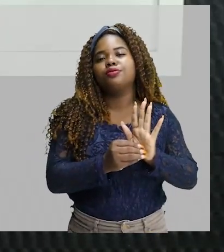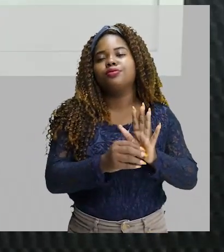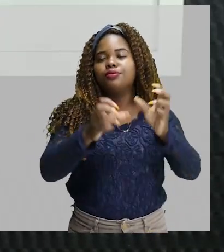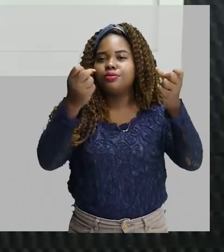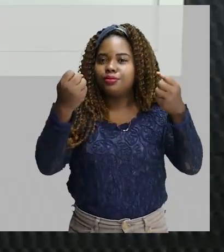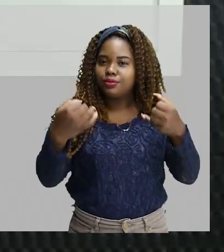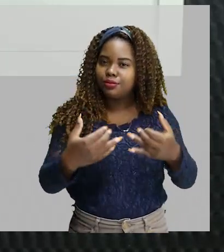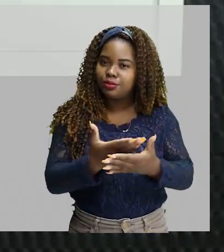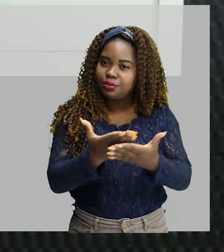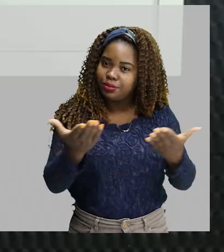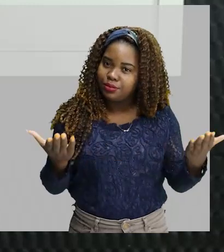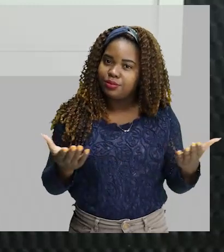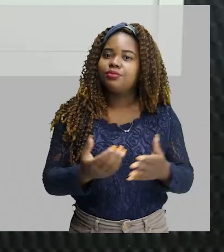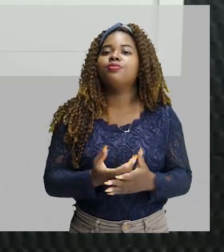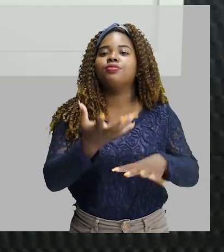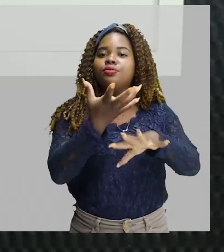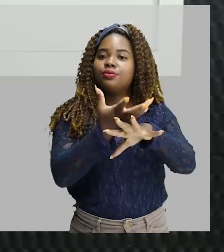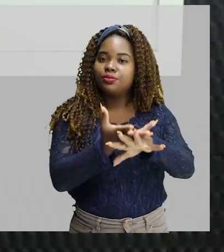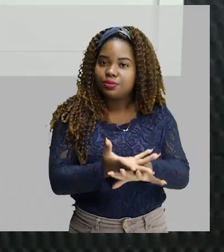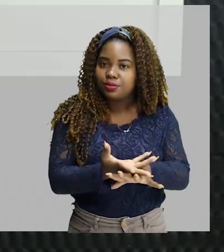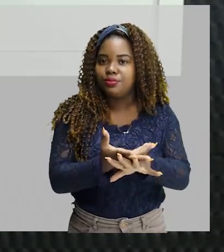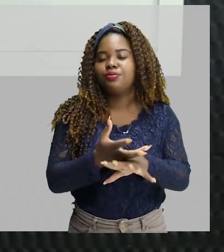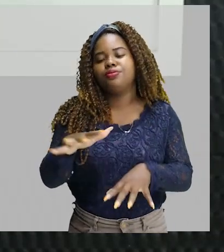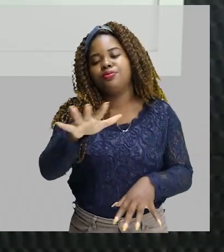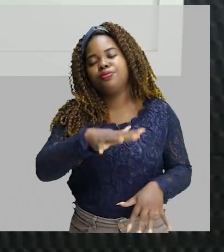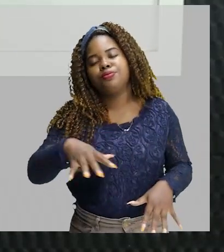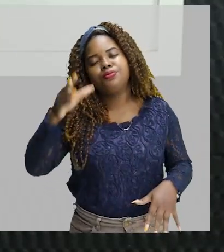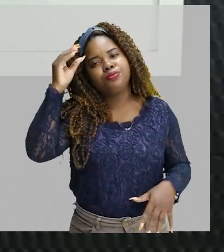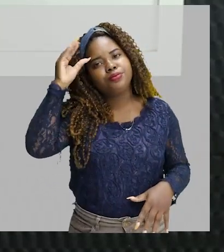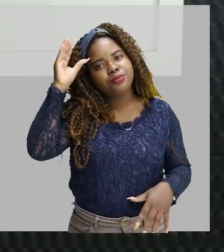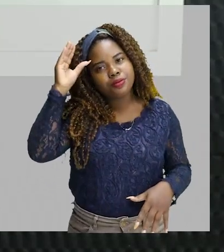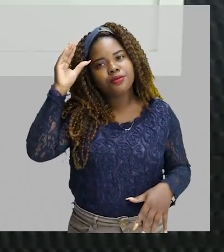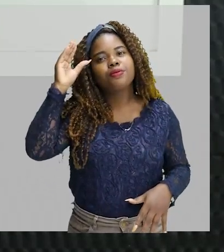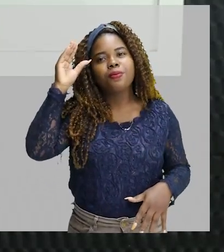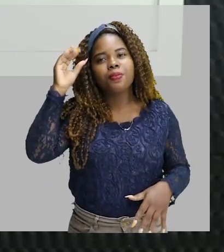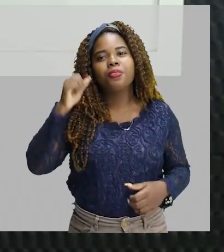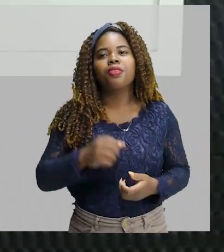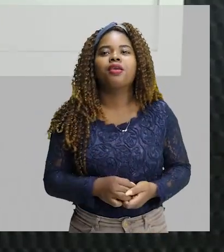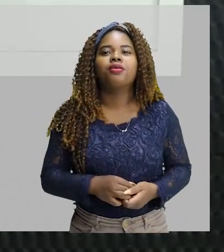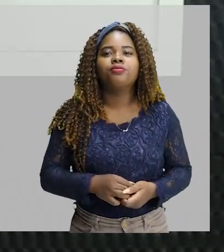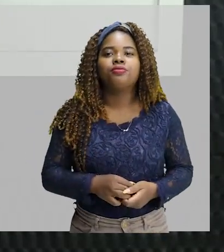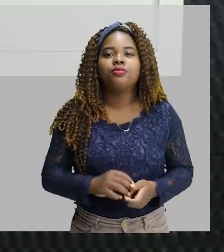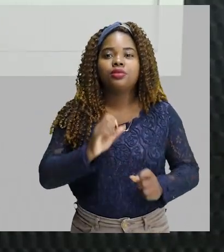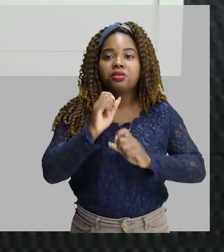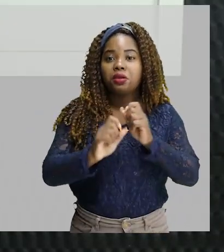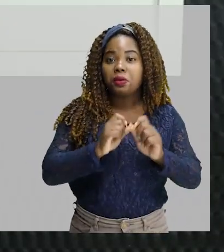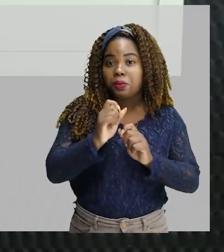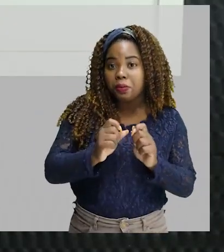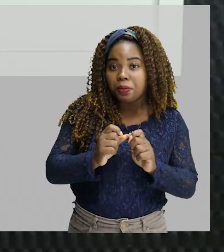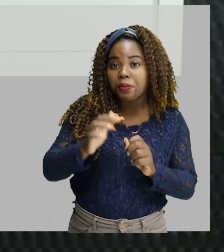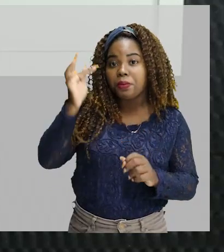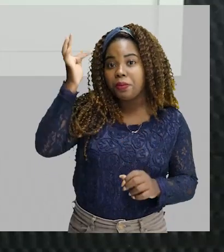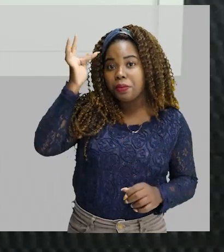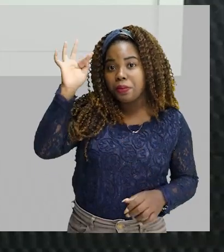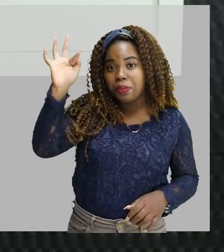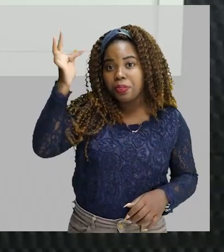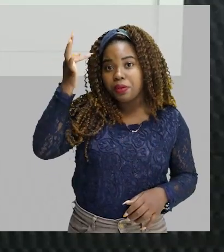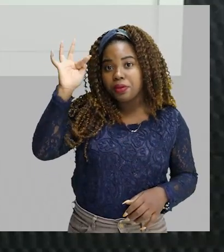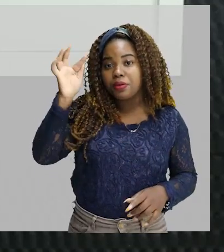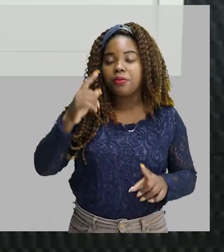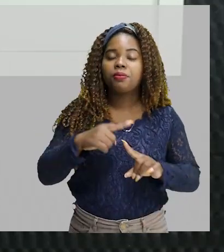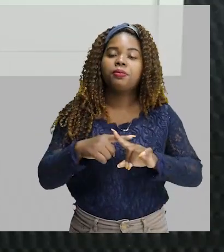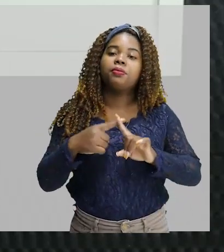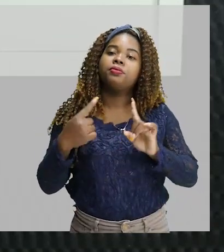nesta disciplina, nesta área do conhecimento, nesta construção do nosso saber que é a filosofia. Mas eu